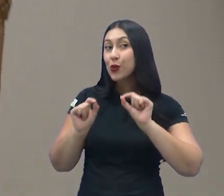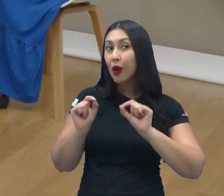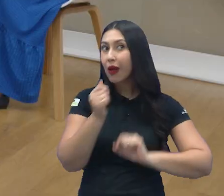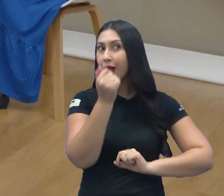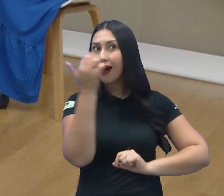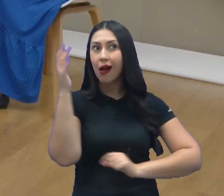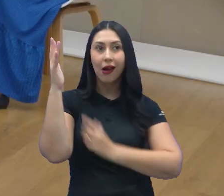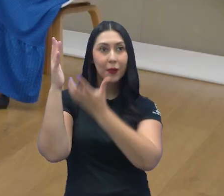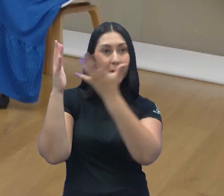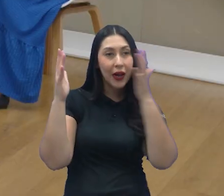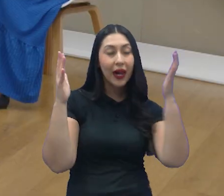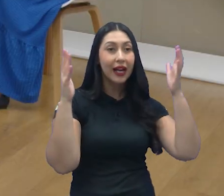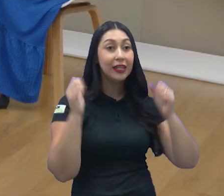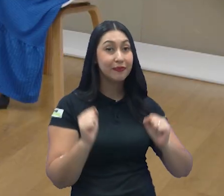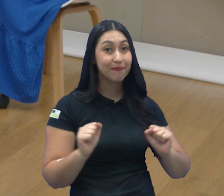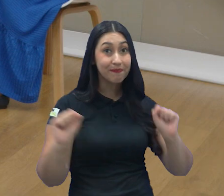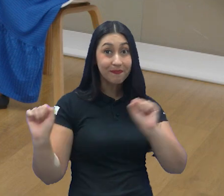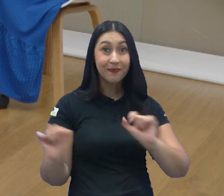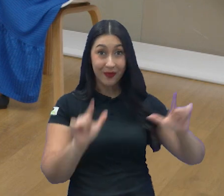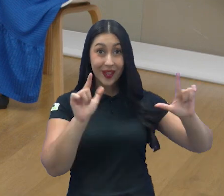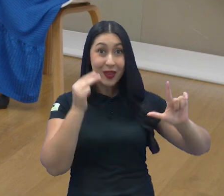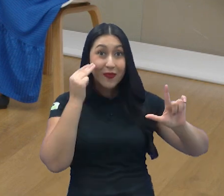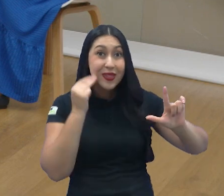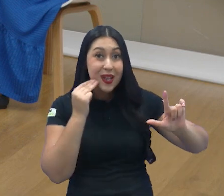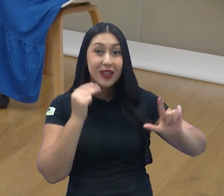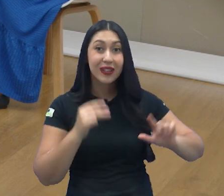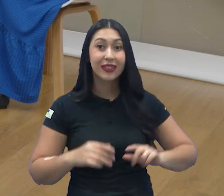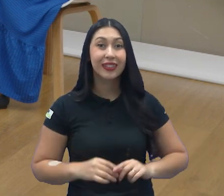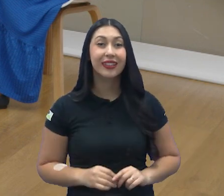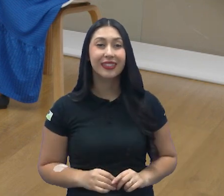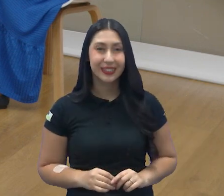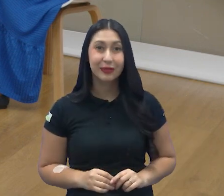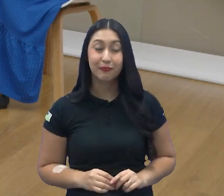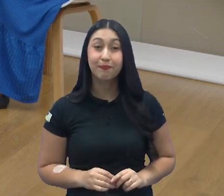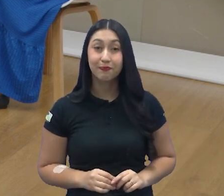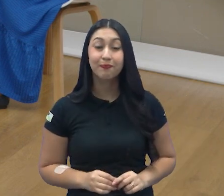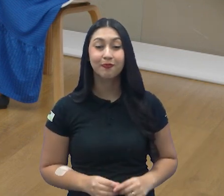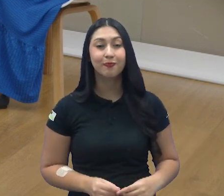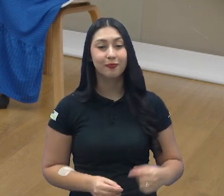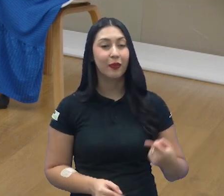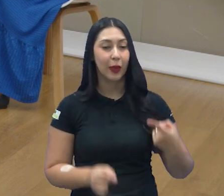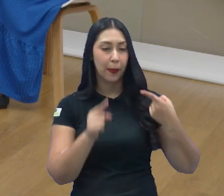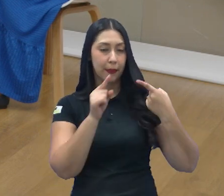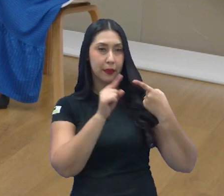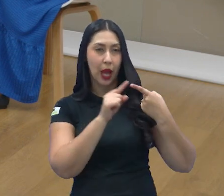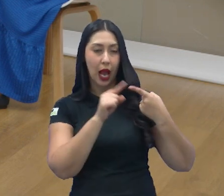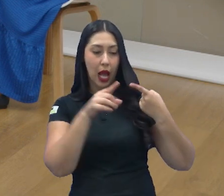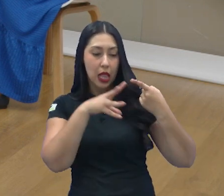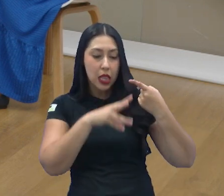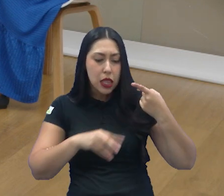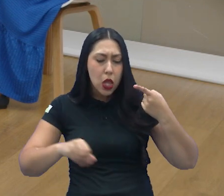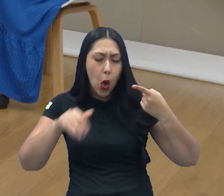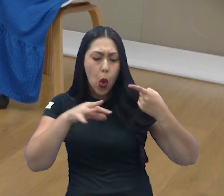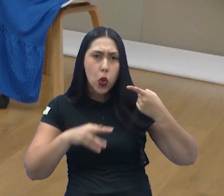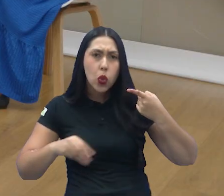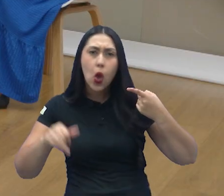enfim. Matheus, coloca pra gente, por favor. Vamos lá, melancólico. Começamos pelo melancólico. As